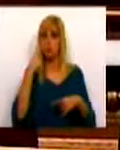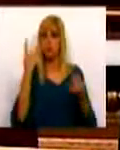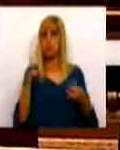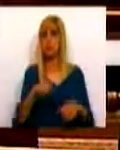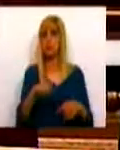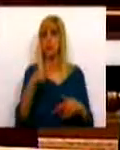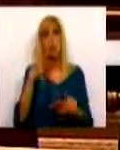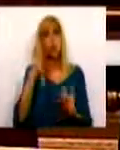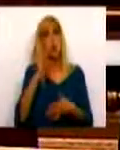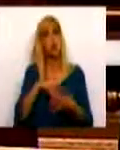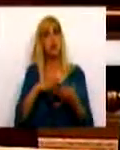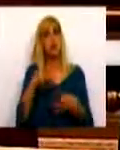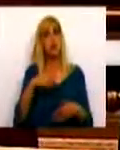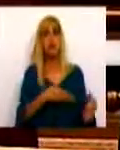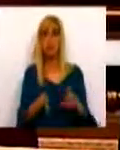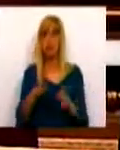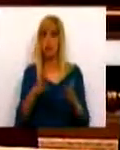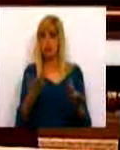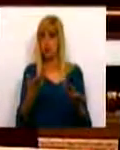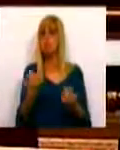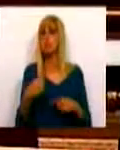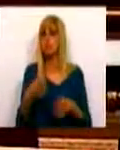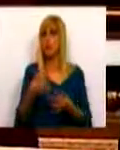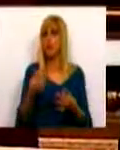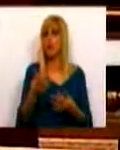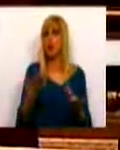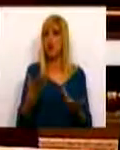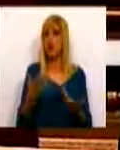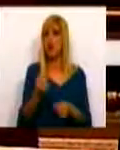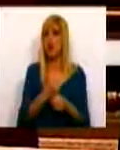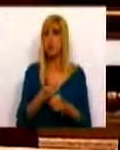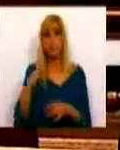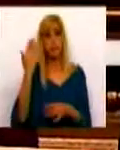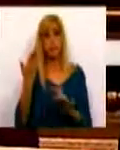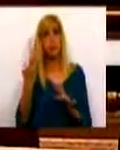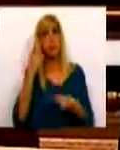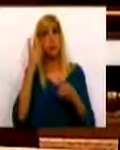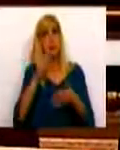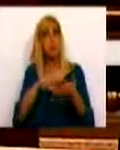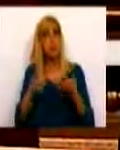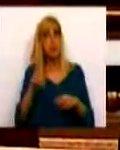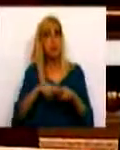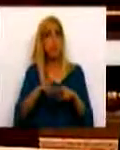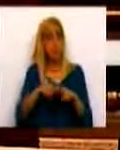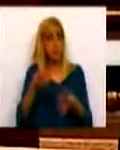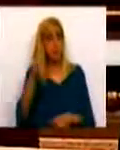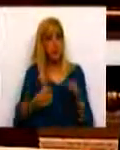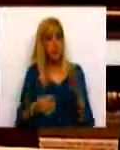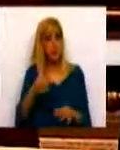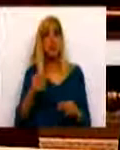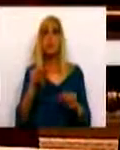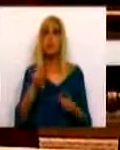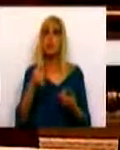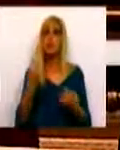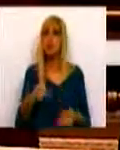planos estratégicos, nós de facto estamos a preparar o futuro e apresentamos um plano para os prisionais, apresentamos um plano para os tribunais e temos um